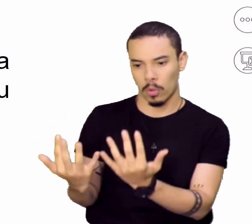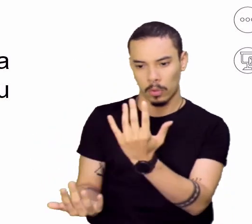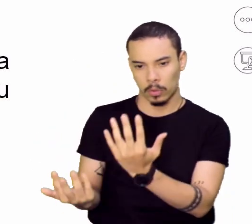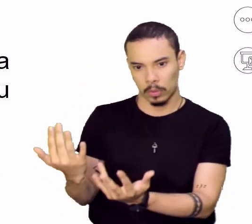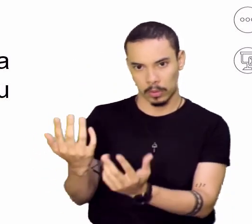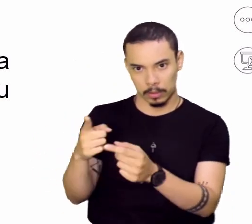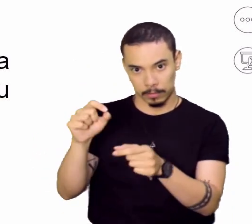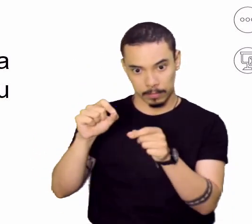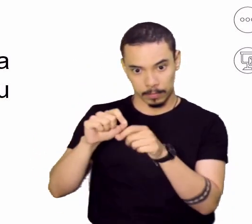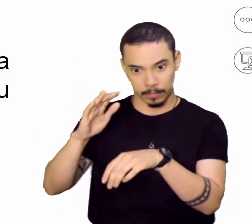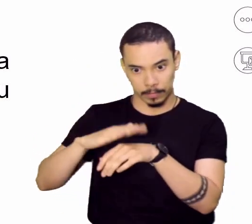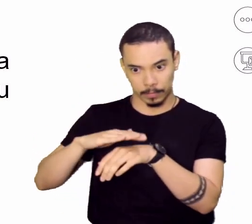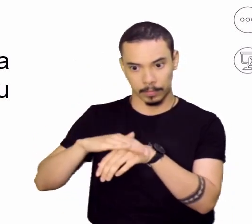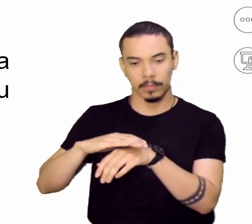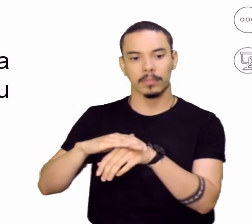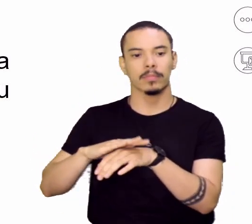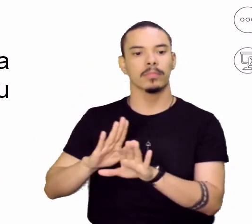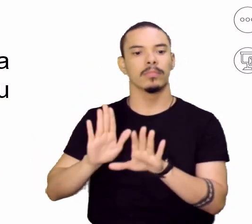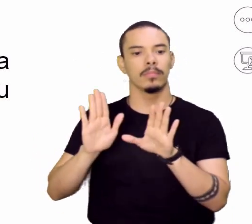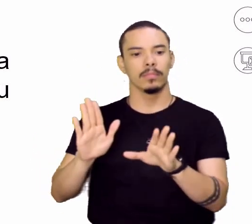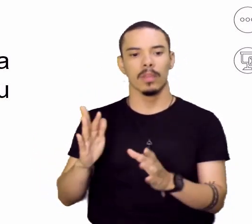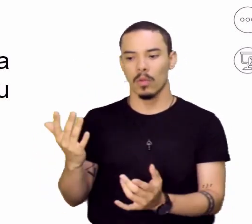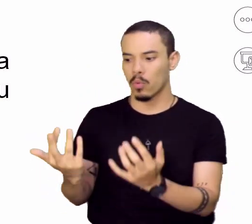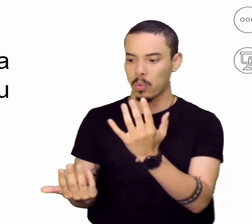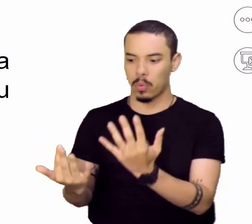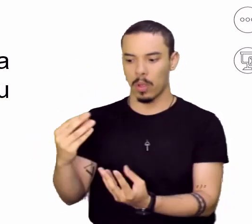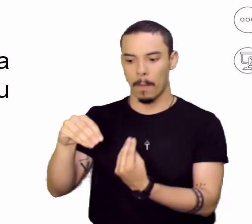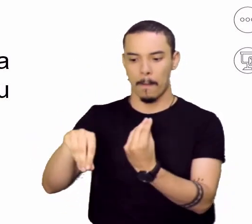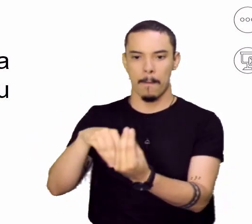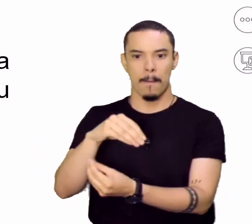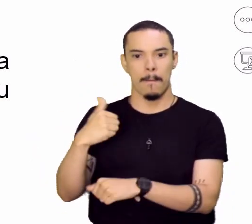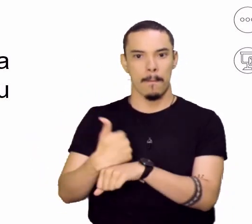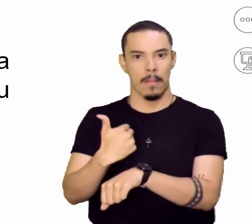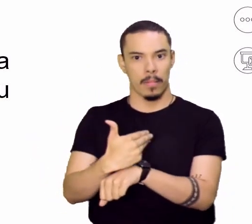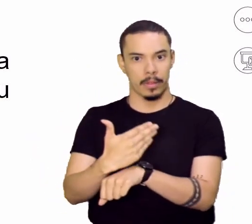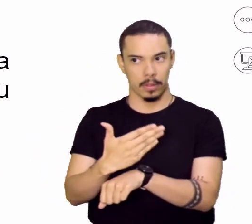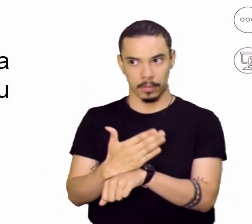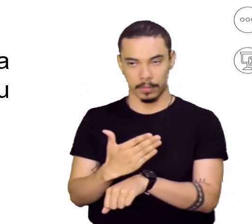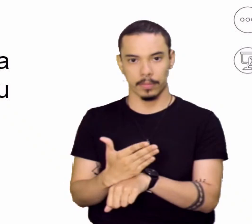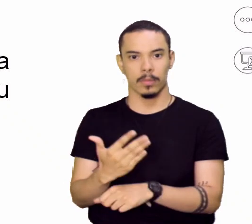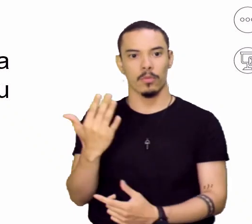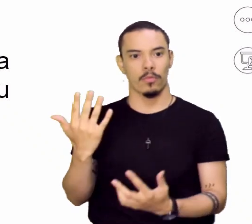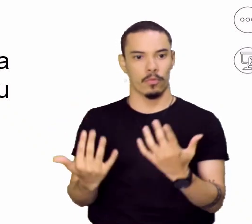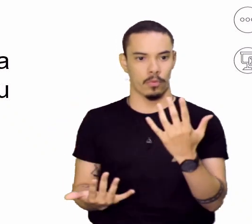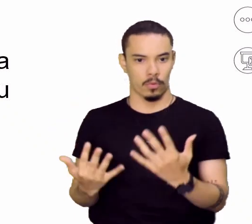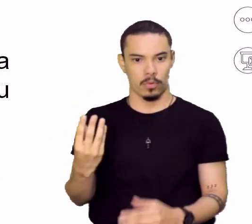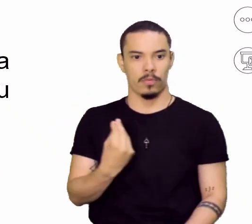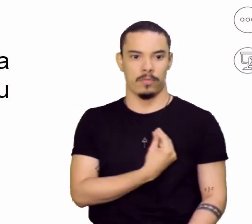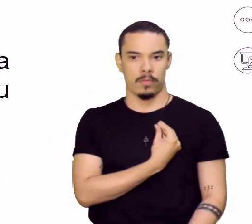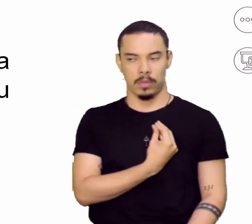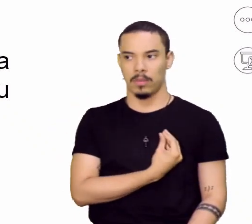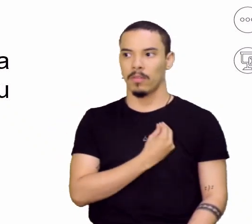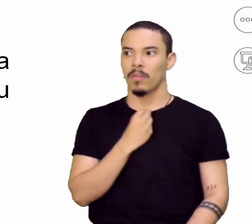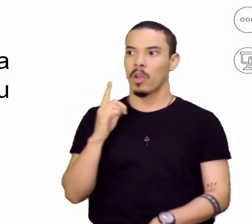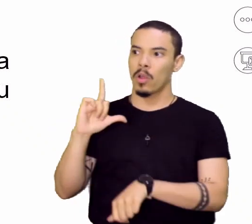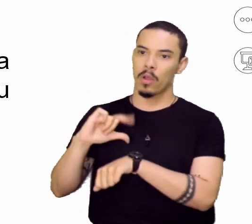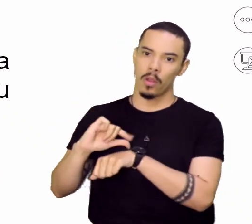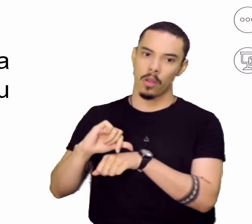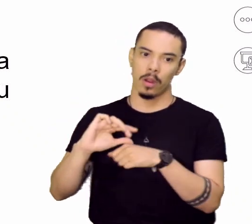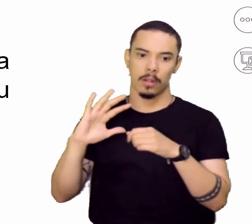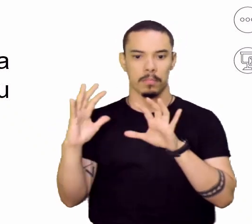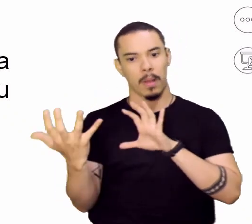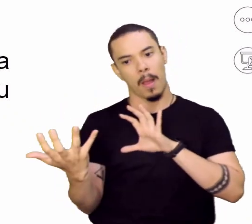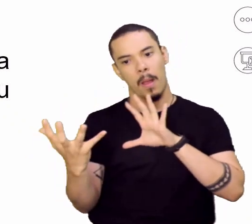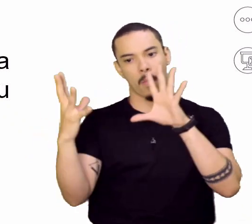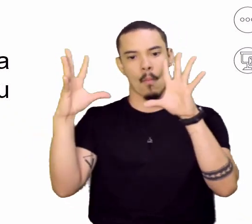aí e o fogo está lá, uma agitação do devir. O fogo eterno e vivo, que ora se acende, que ora